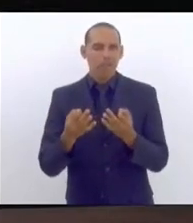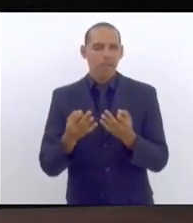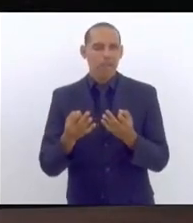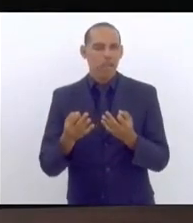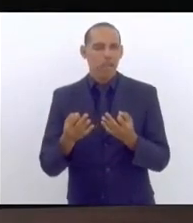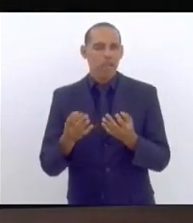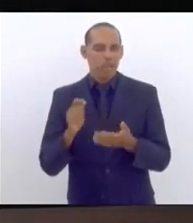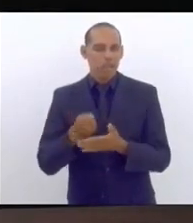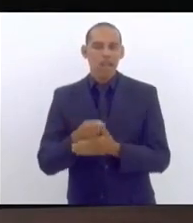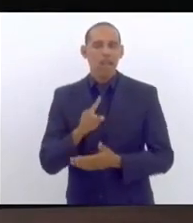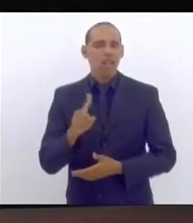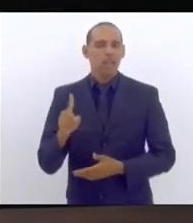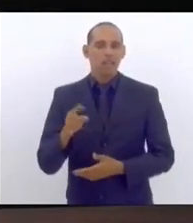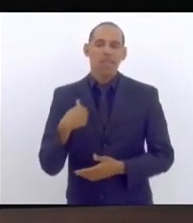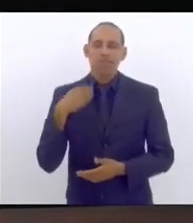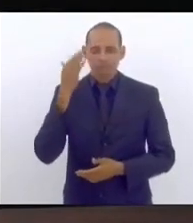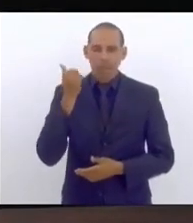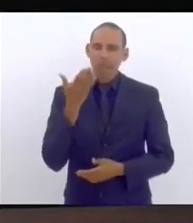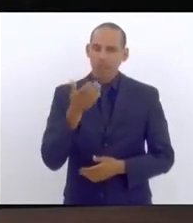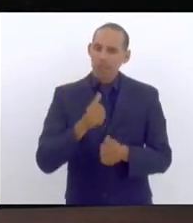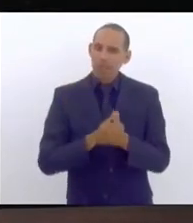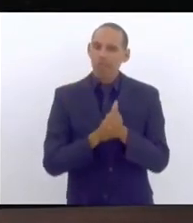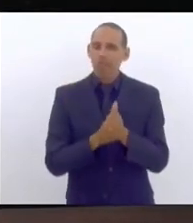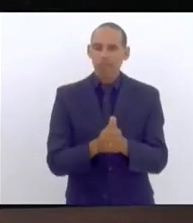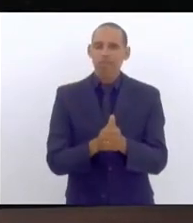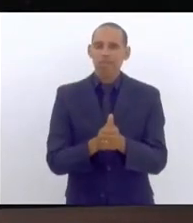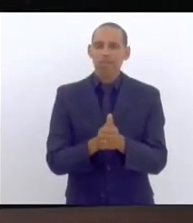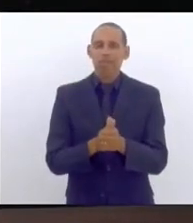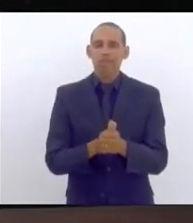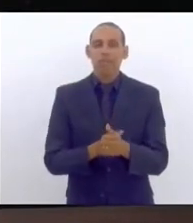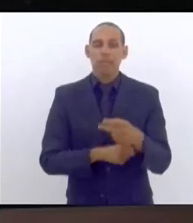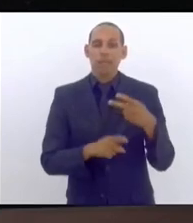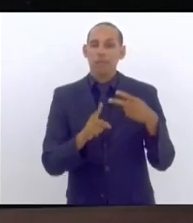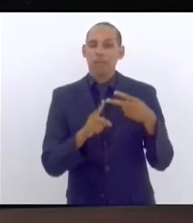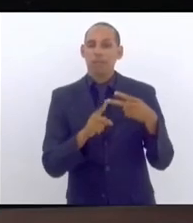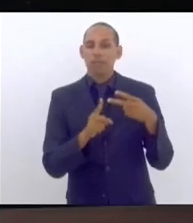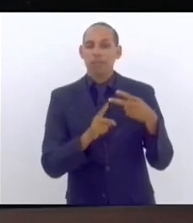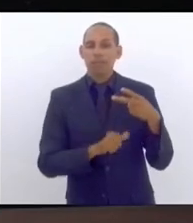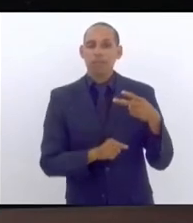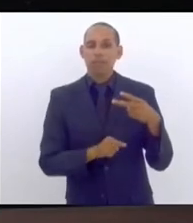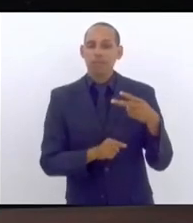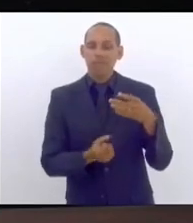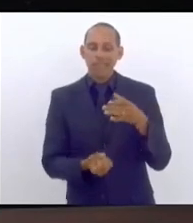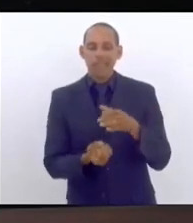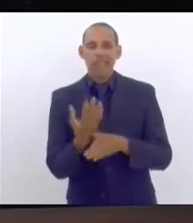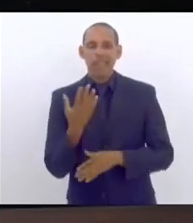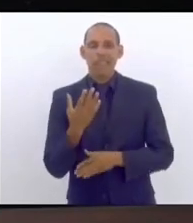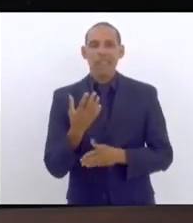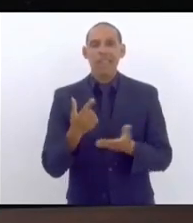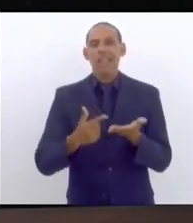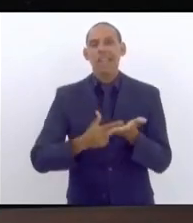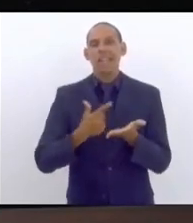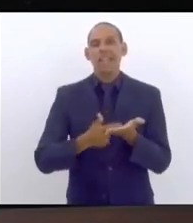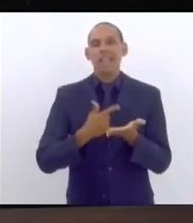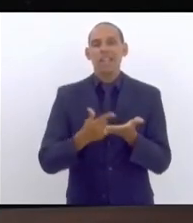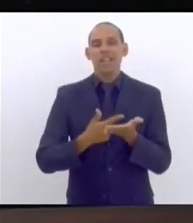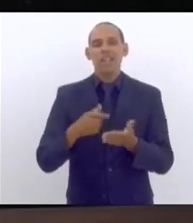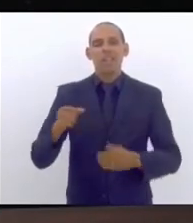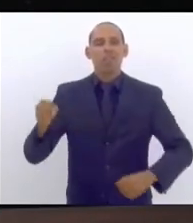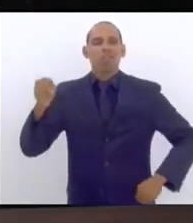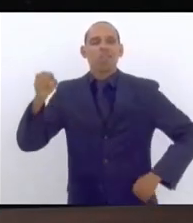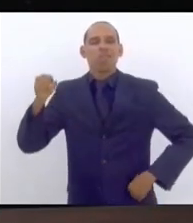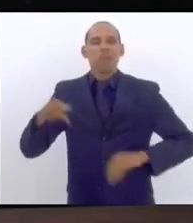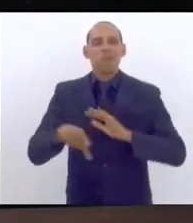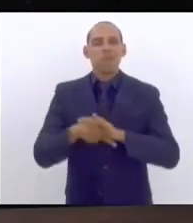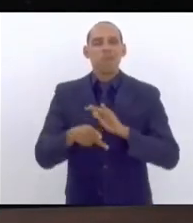autista, né? Sei que Vossa Excelência acompanha comigo esse tema, e o segundo é a criação de um livro dos heróis da Polícia